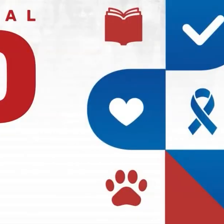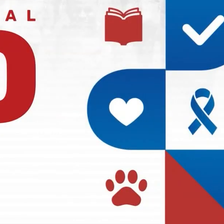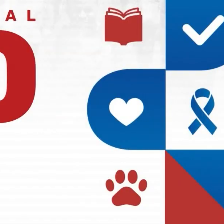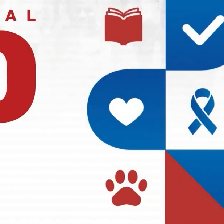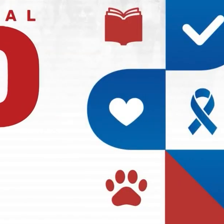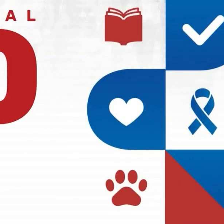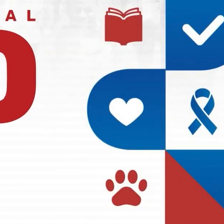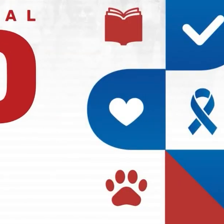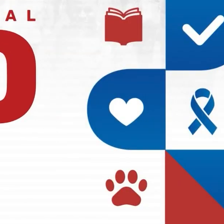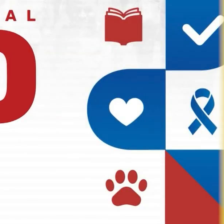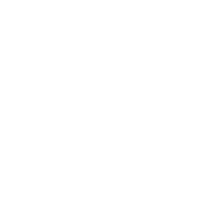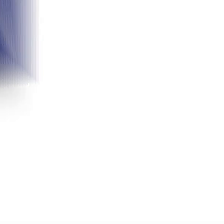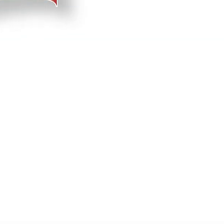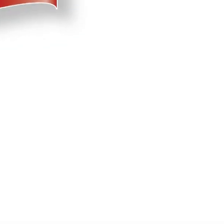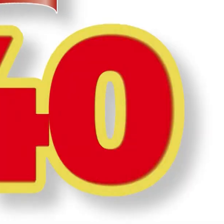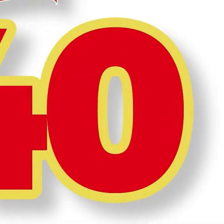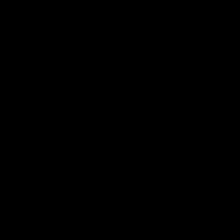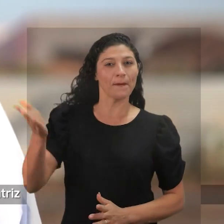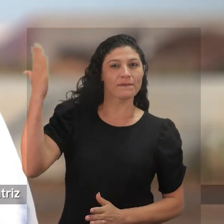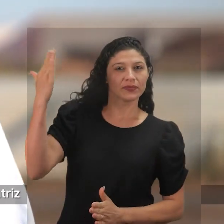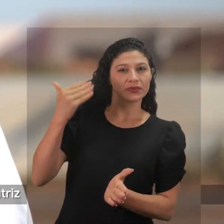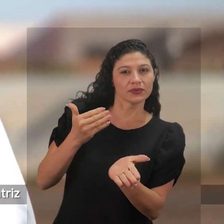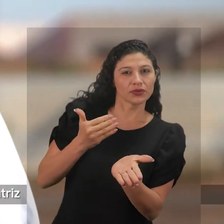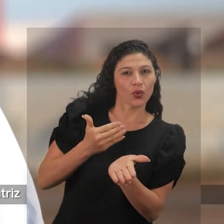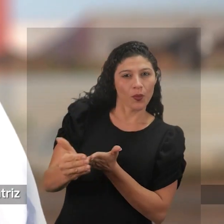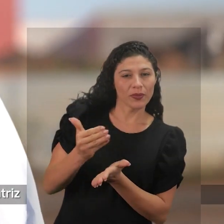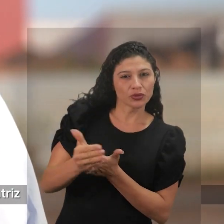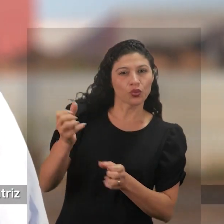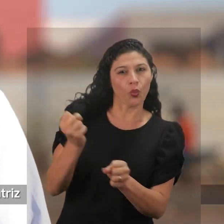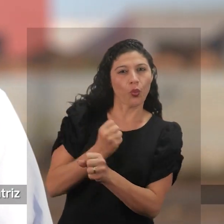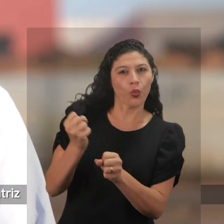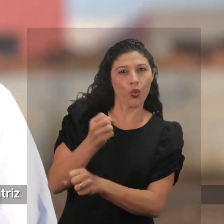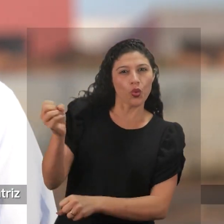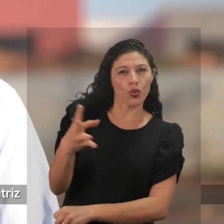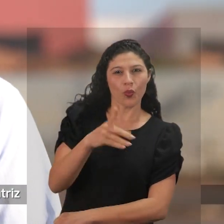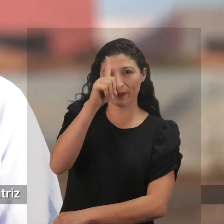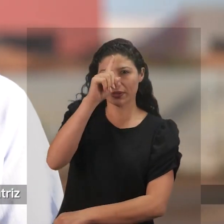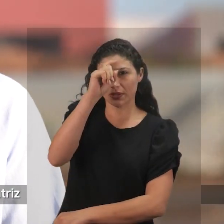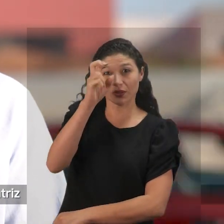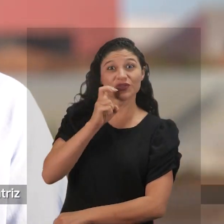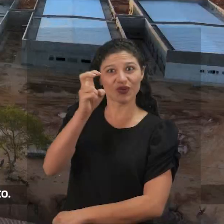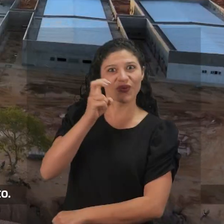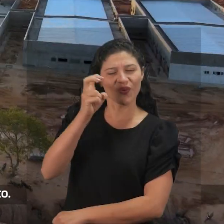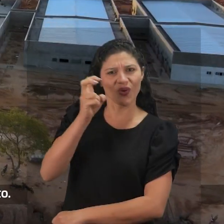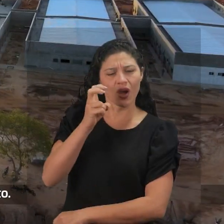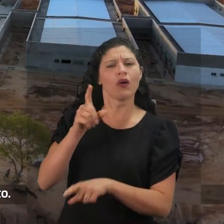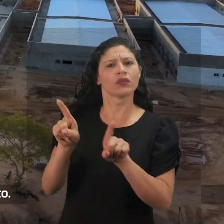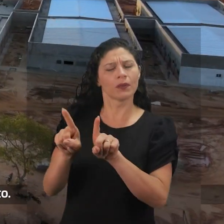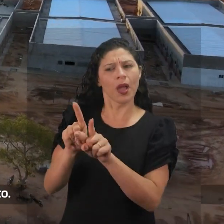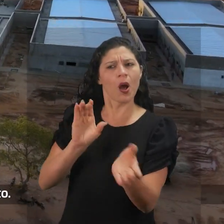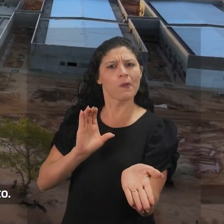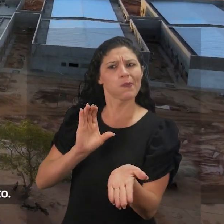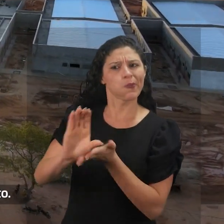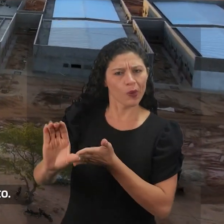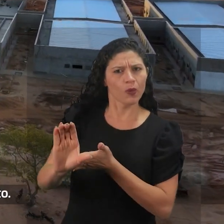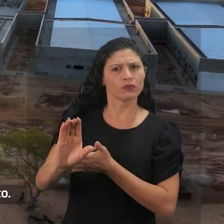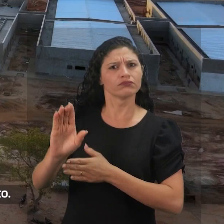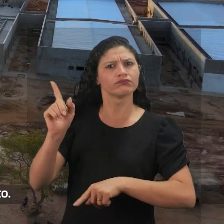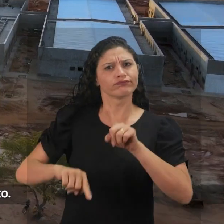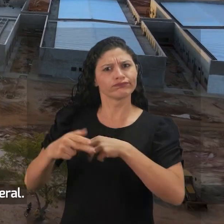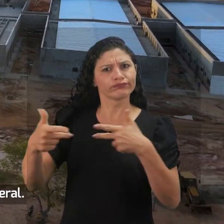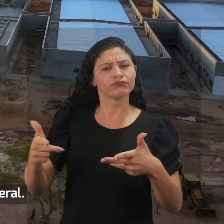resolver? Vote 40. Iniciei a construção do novo socorrão de Imperatriz e destinarei recursos para o